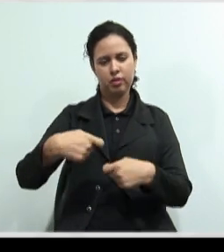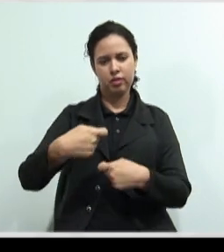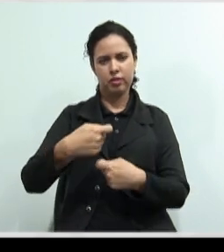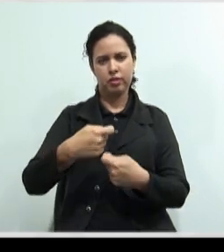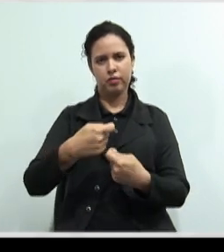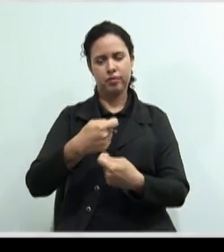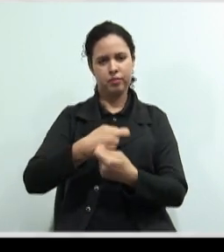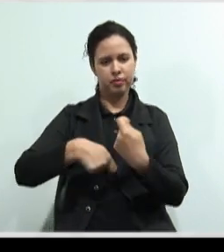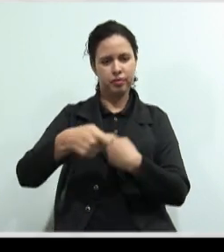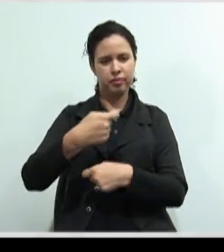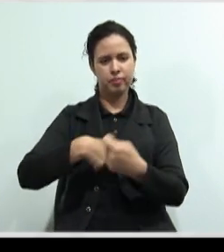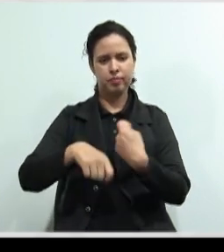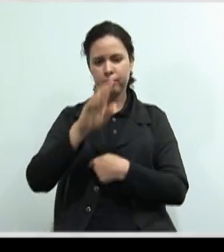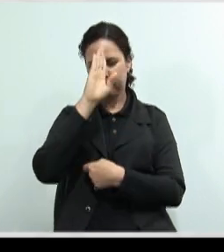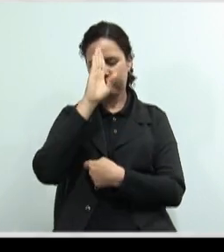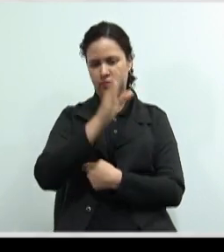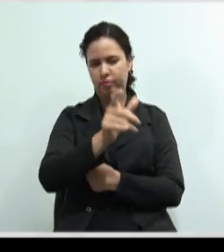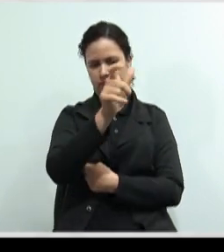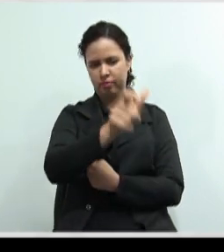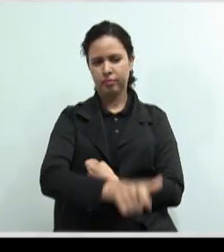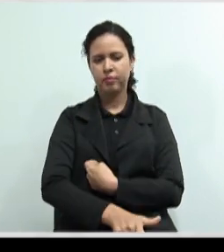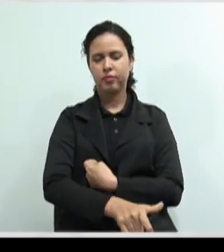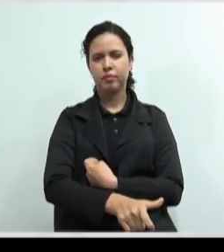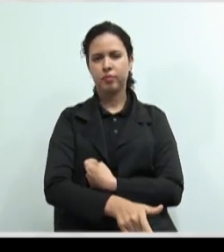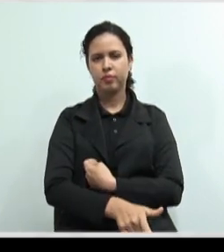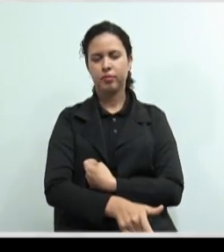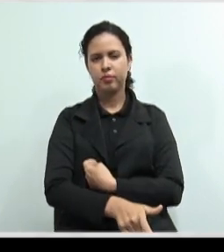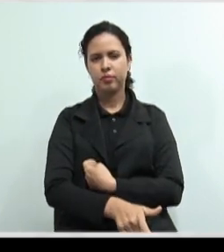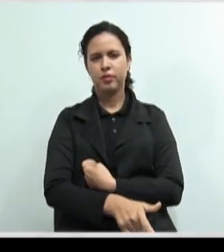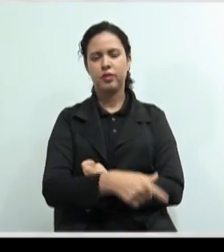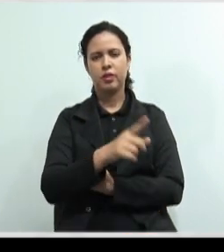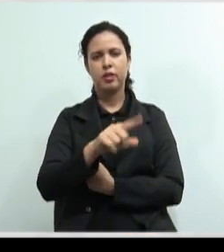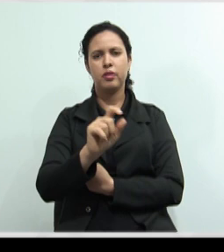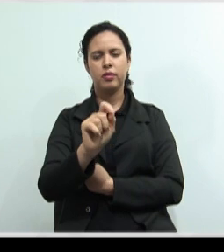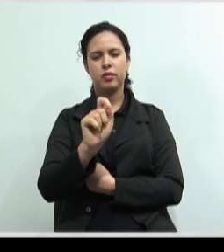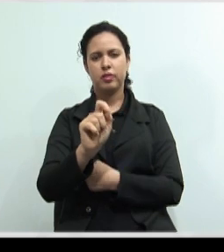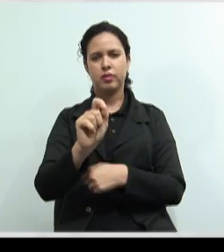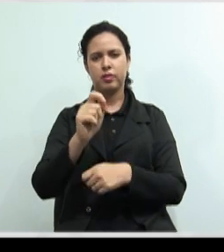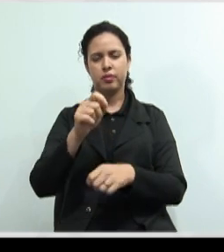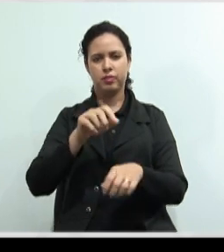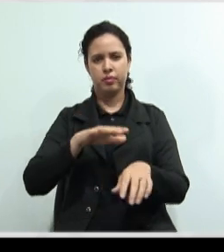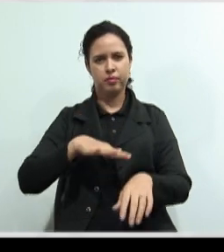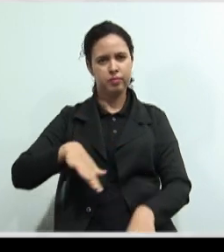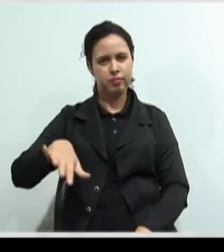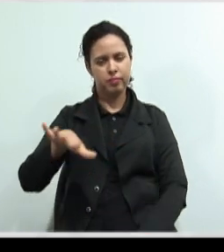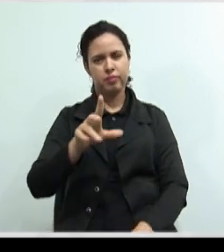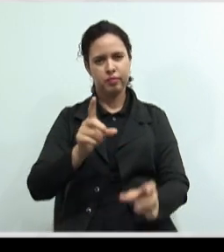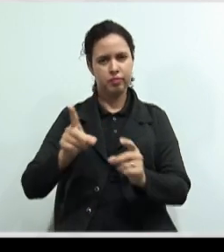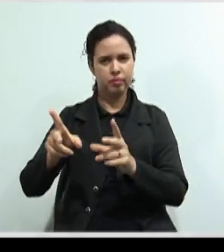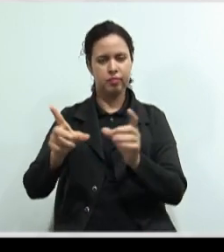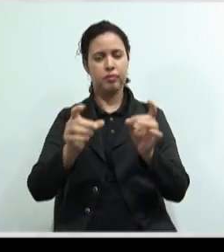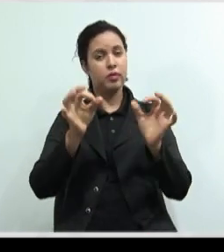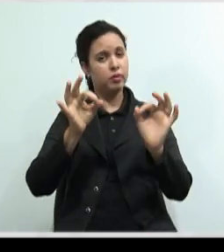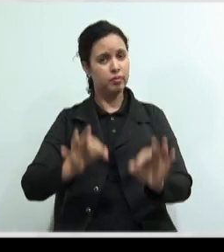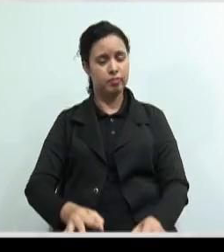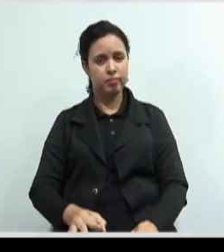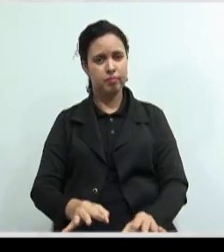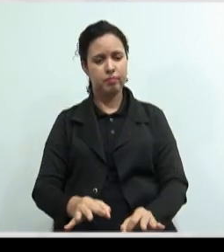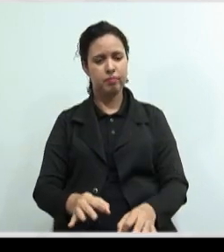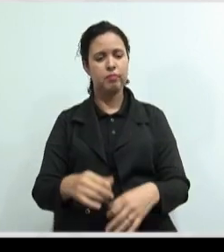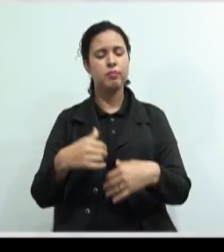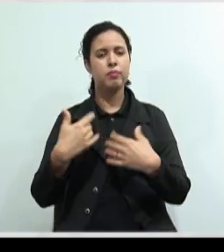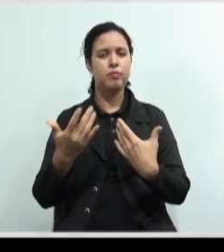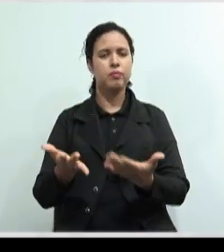consumidores, sem participação de atravessadores, configura-se como comércio justo? Qual a principal vantagem para